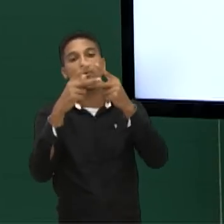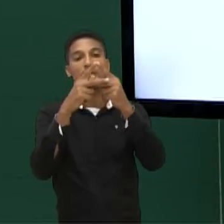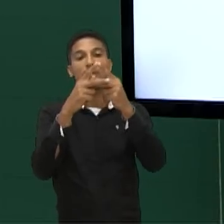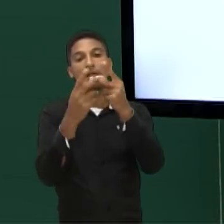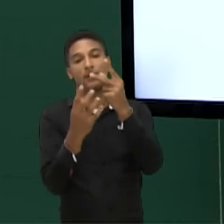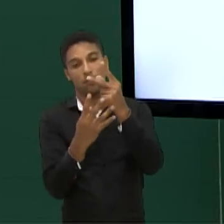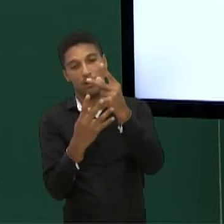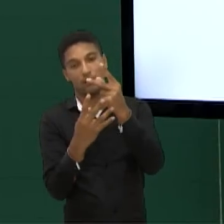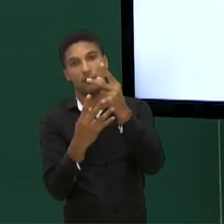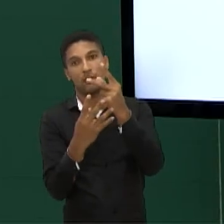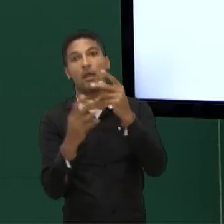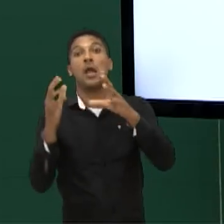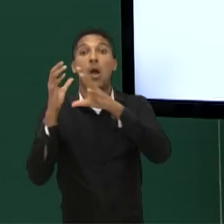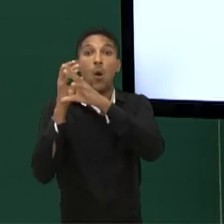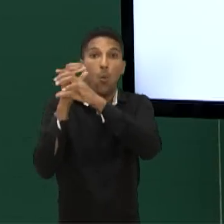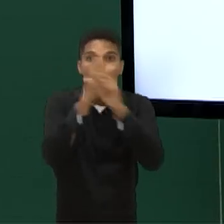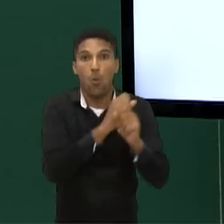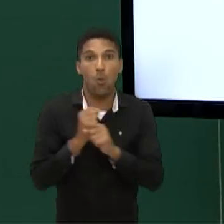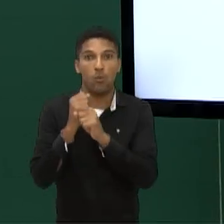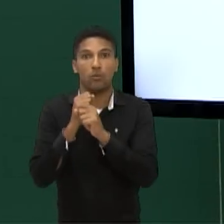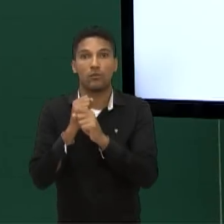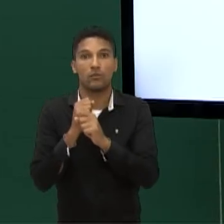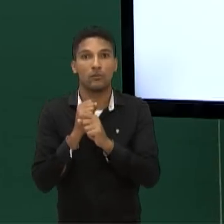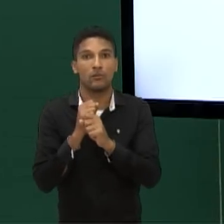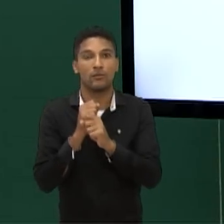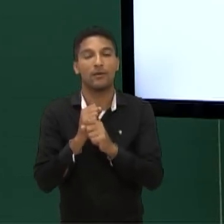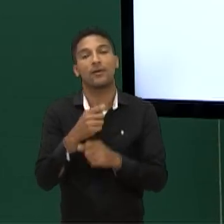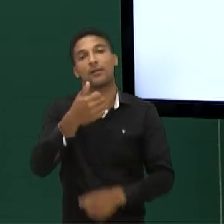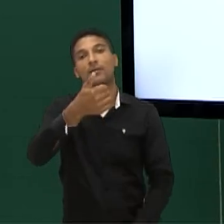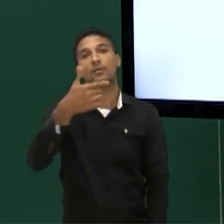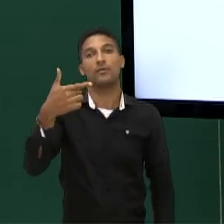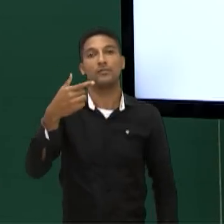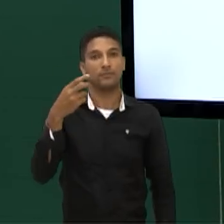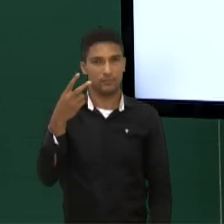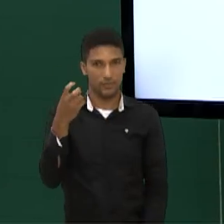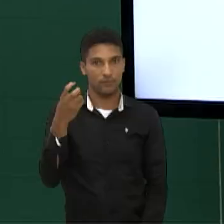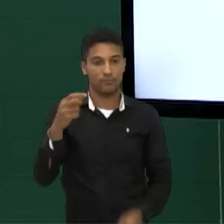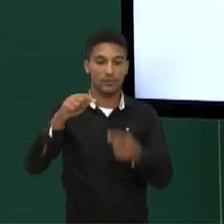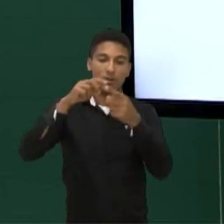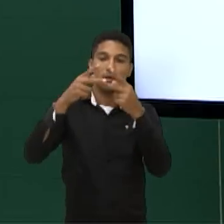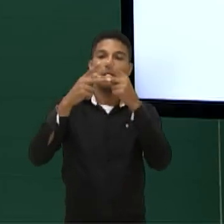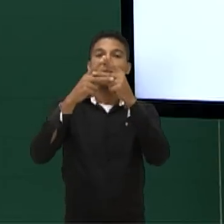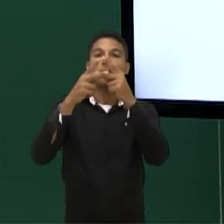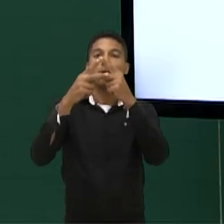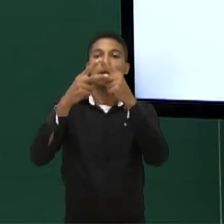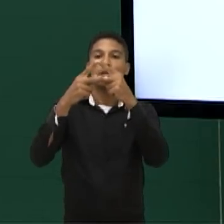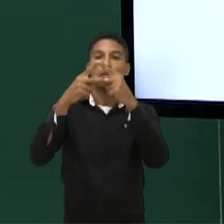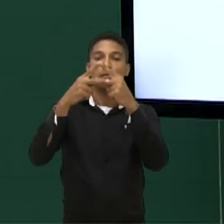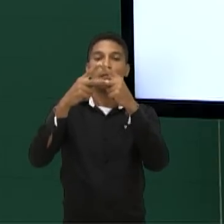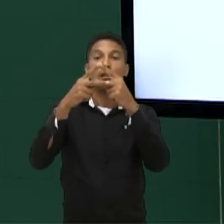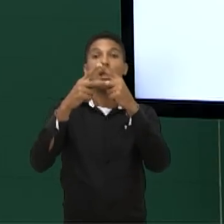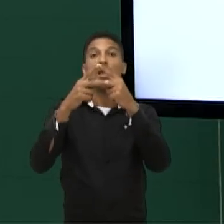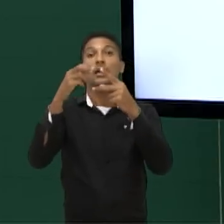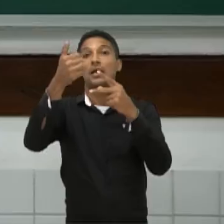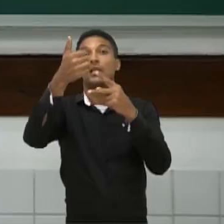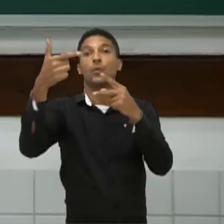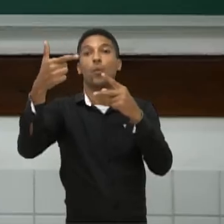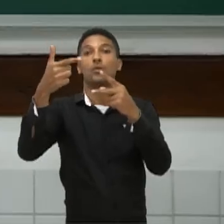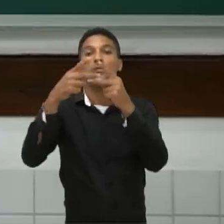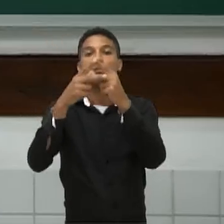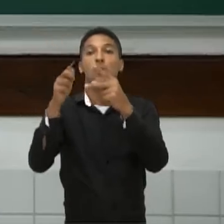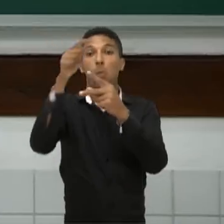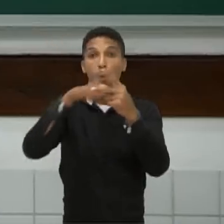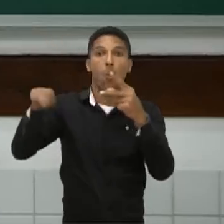somando tudo esses 4 aqui, eu tenho quanto? 12. Então, 12 é o quê? É o perímetro, tá bom,